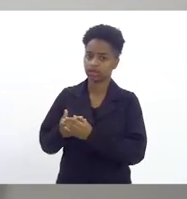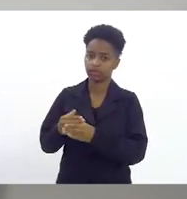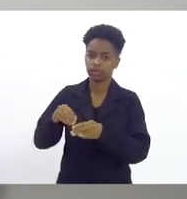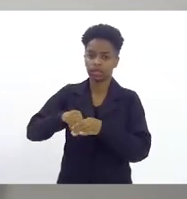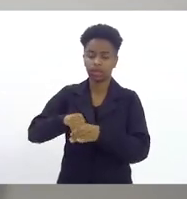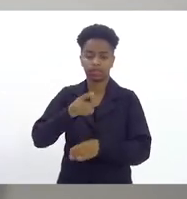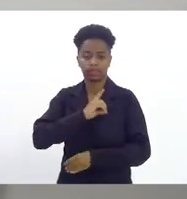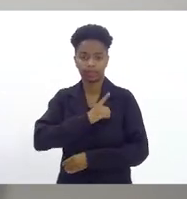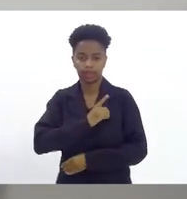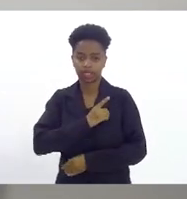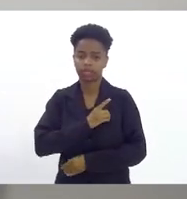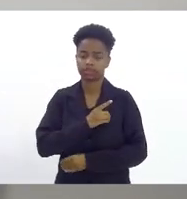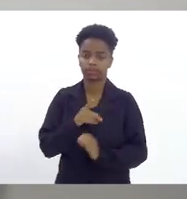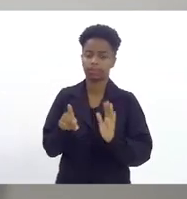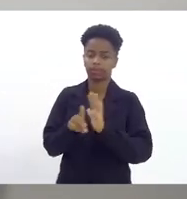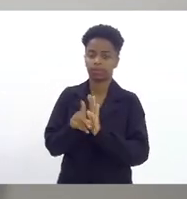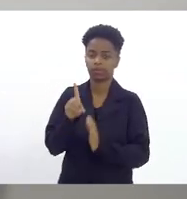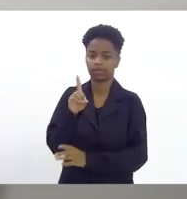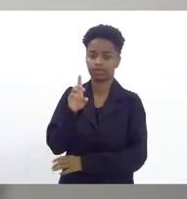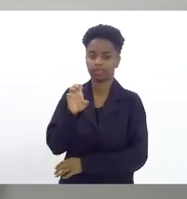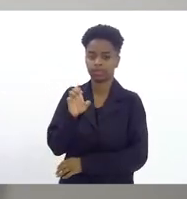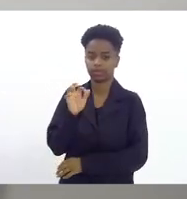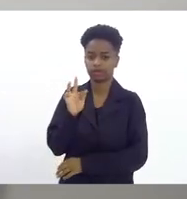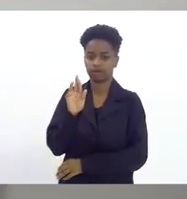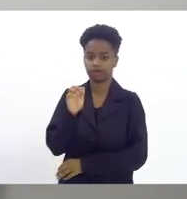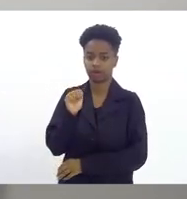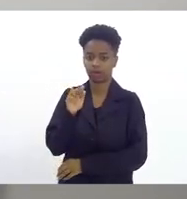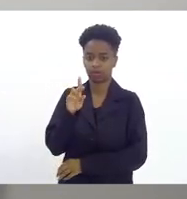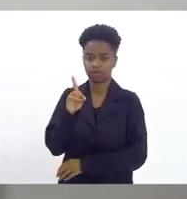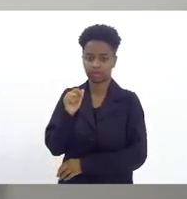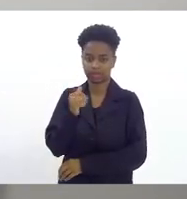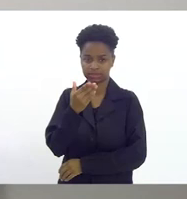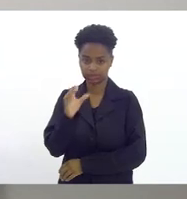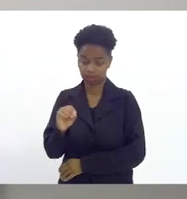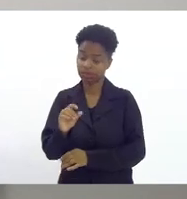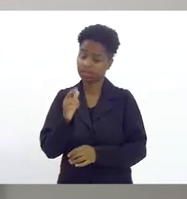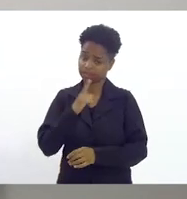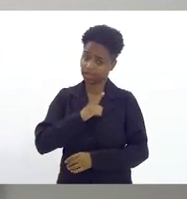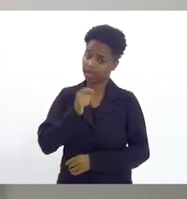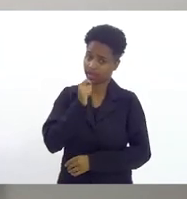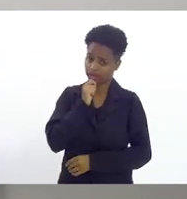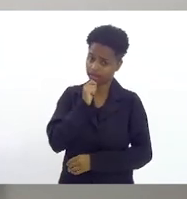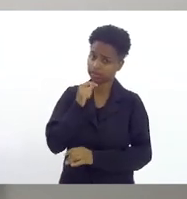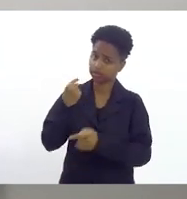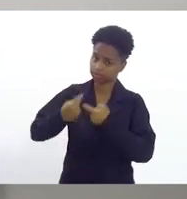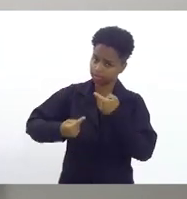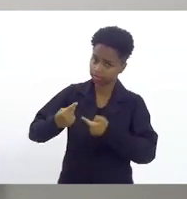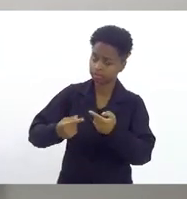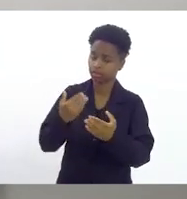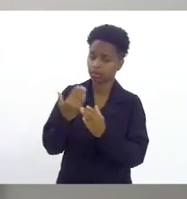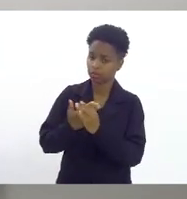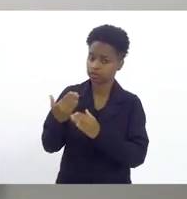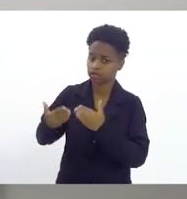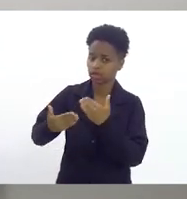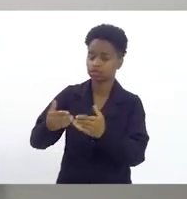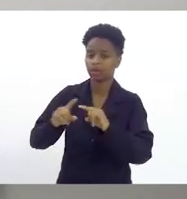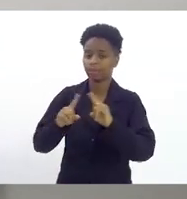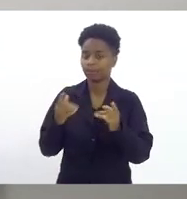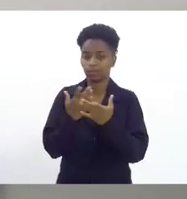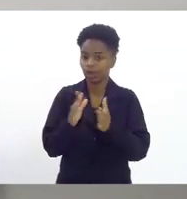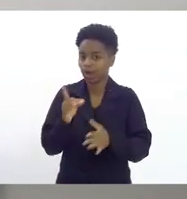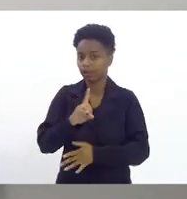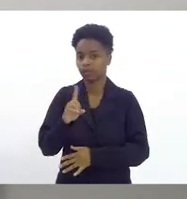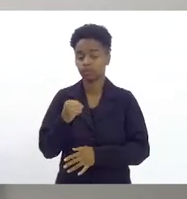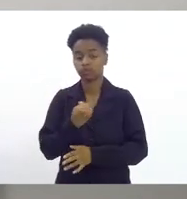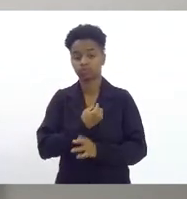Delegacia da fraudações tem processo correndo lá então a coisa não acabou e a gente espera que esse